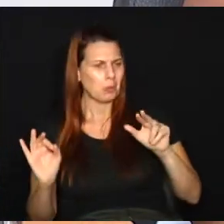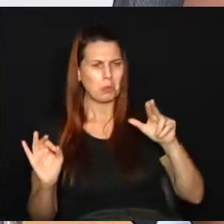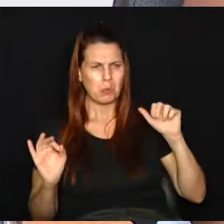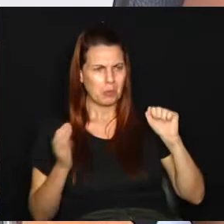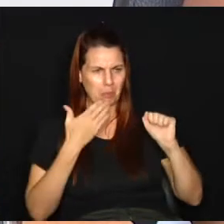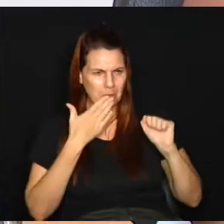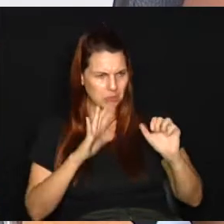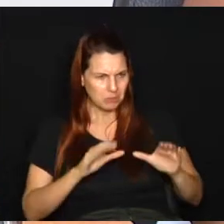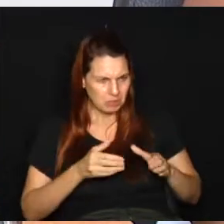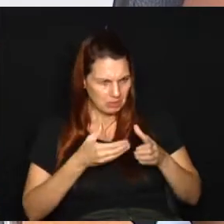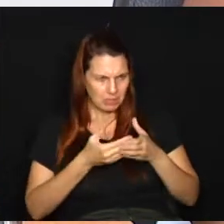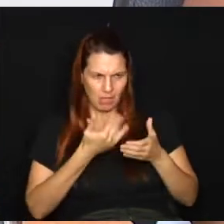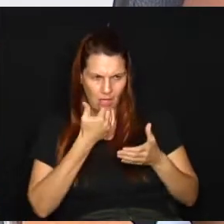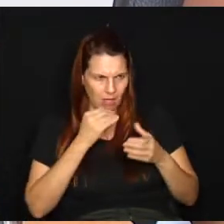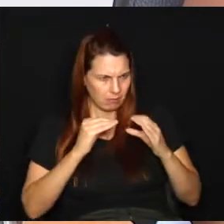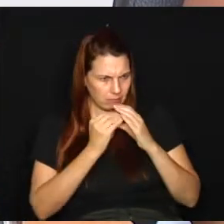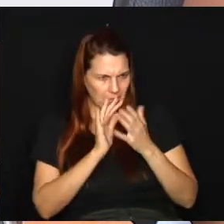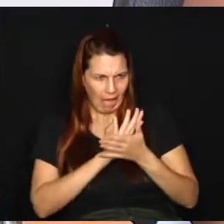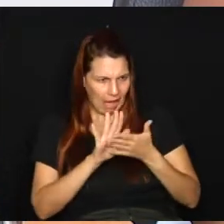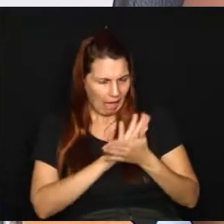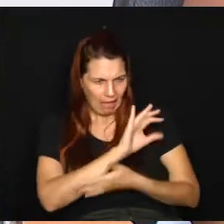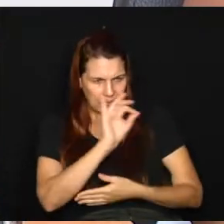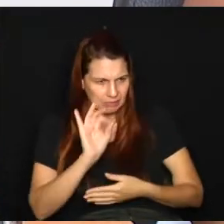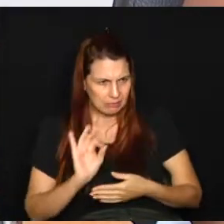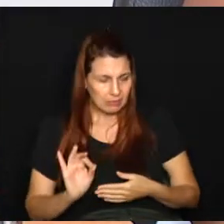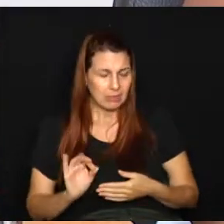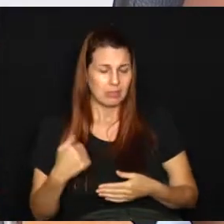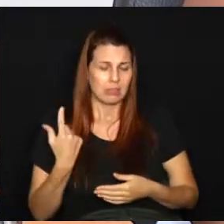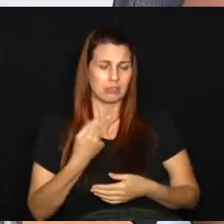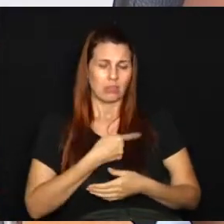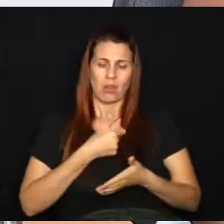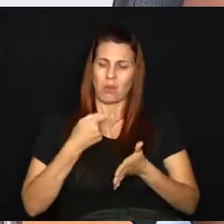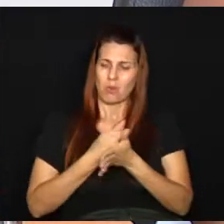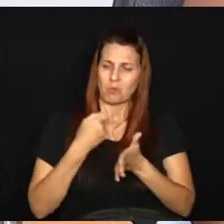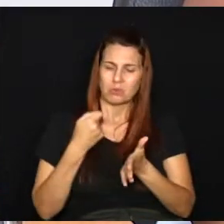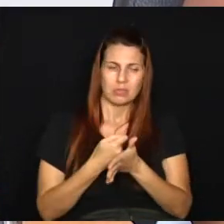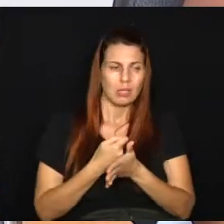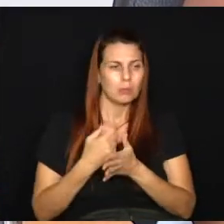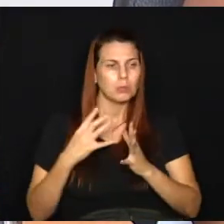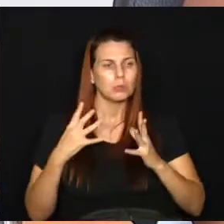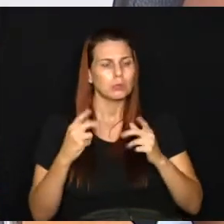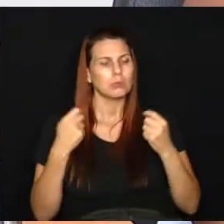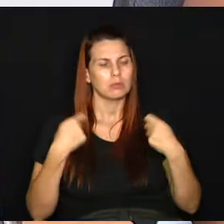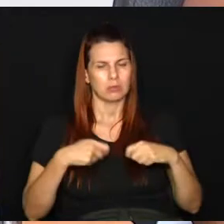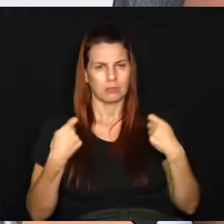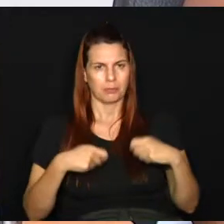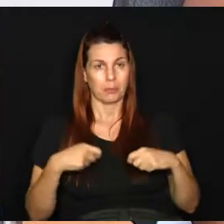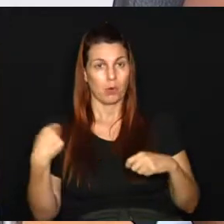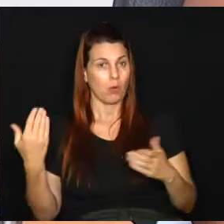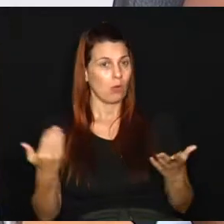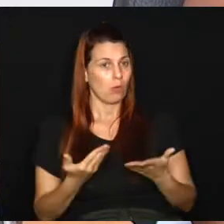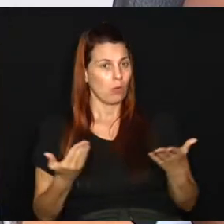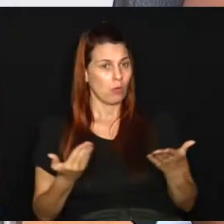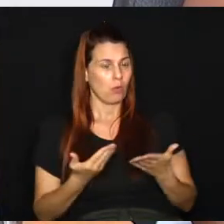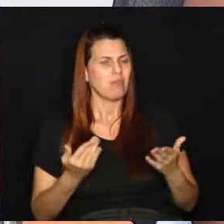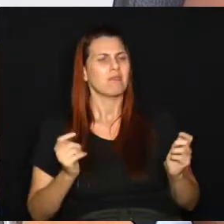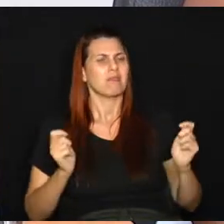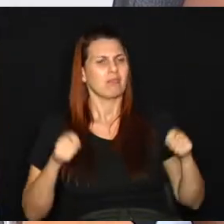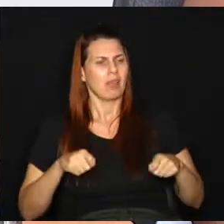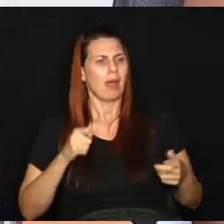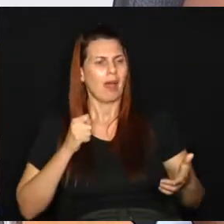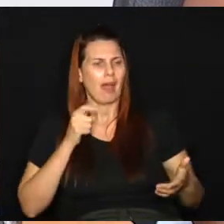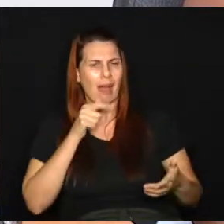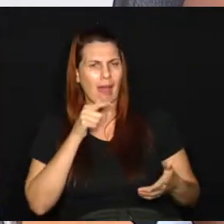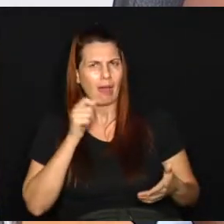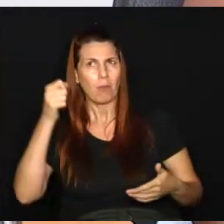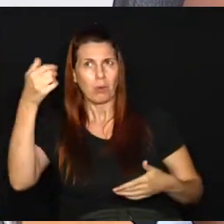cesta básica para ninguém. Sempre lutamos pelas nossas necessidades. Hoje nós já temos condições de pagar água e